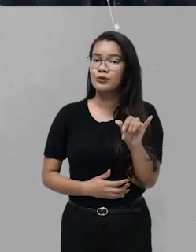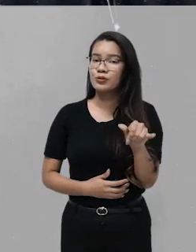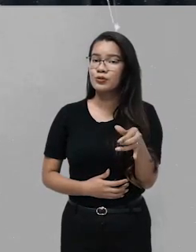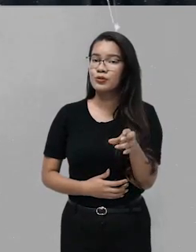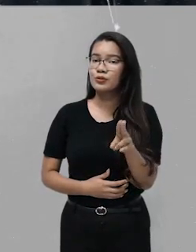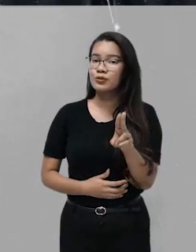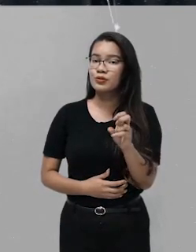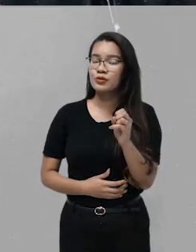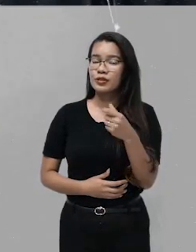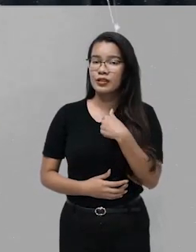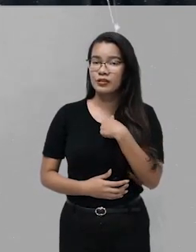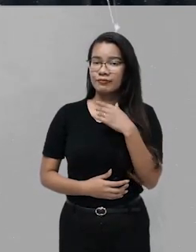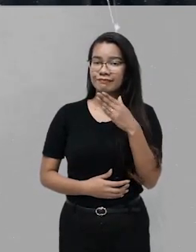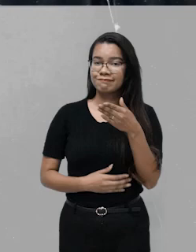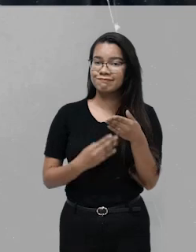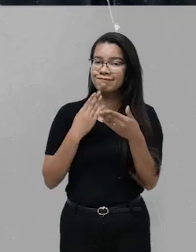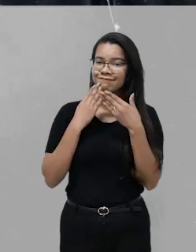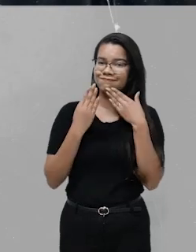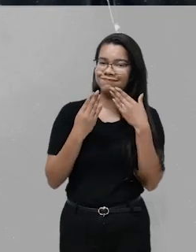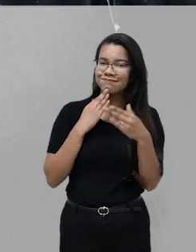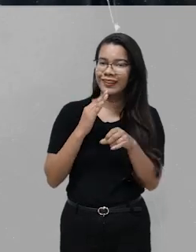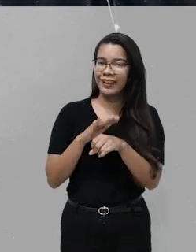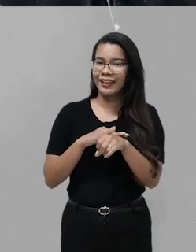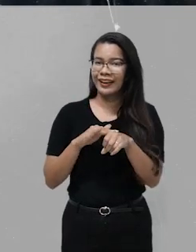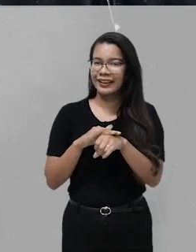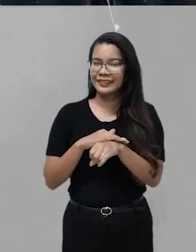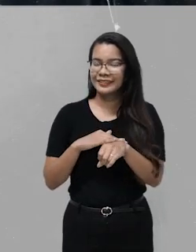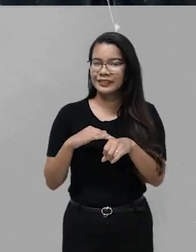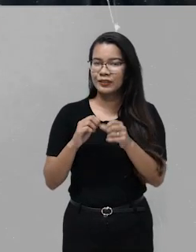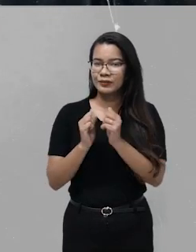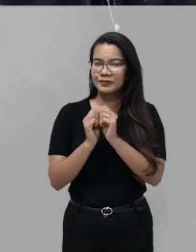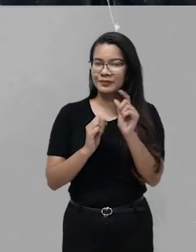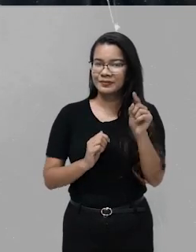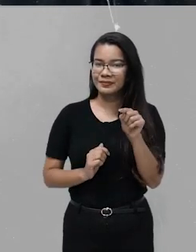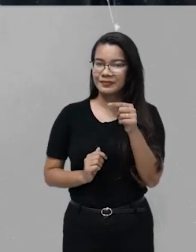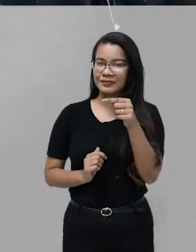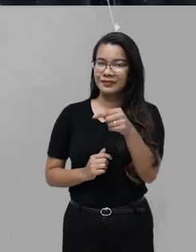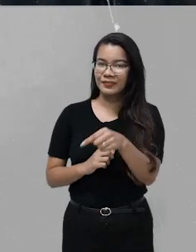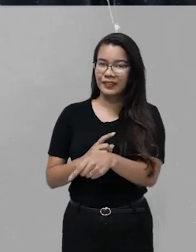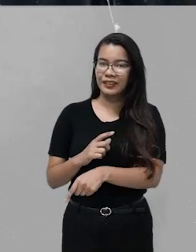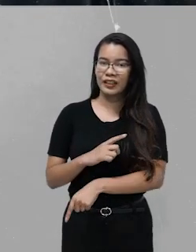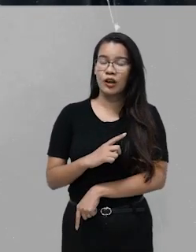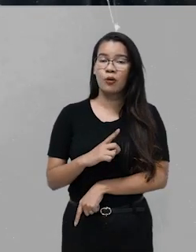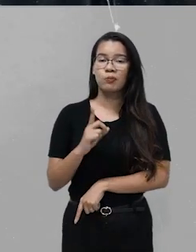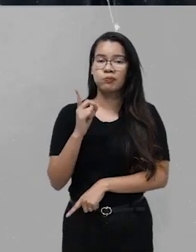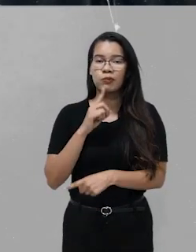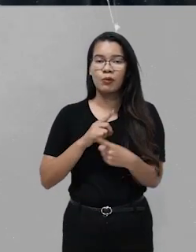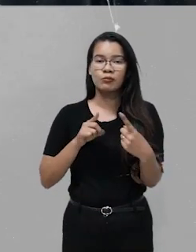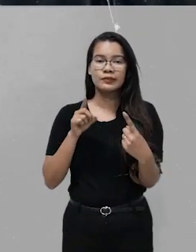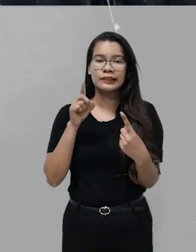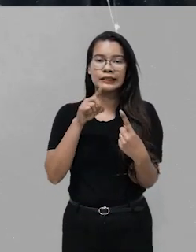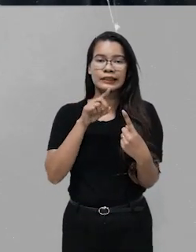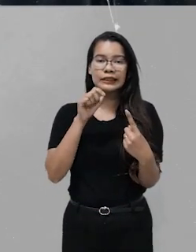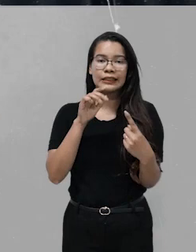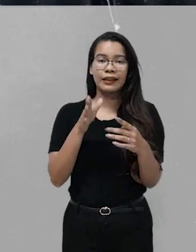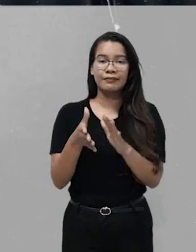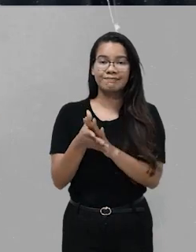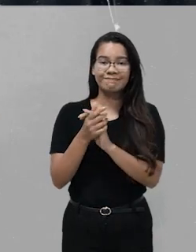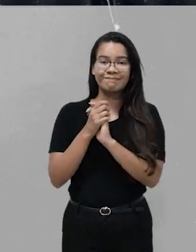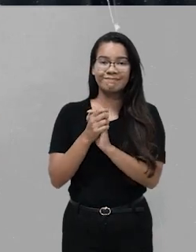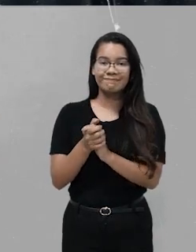estou conversando com vocês. Eu tenho uma intenção, né? Saudá-los. E para